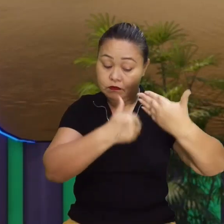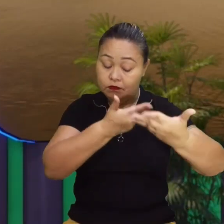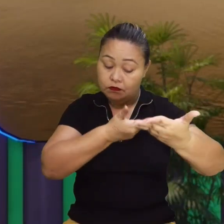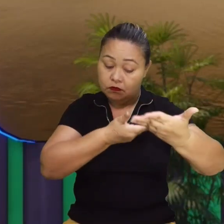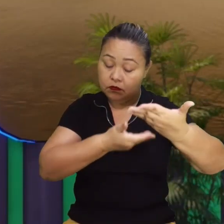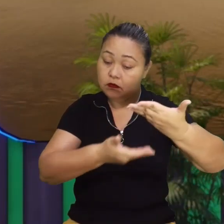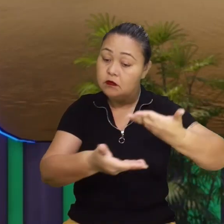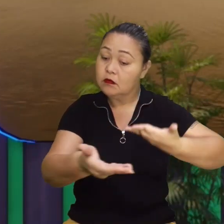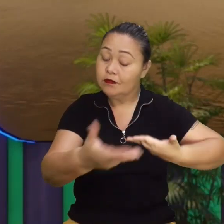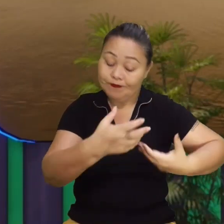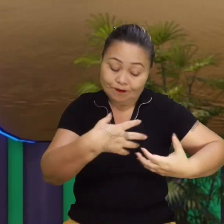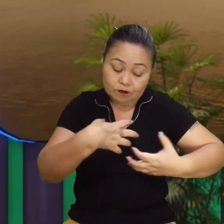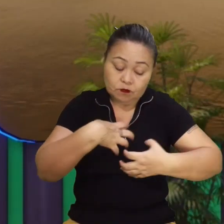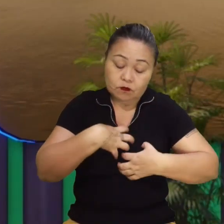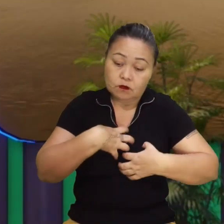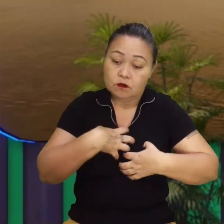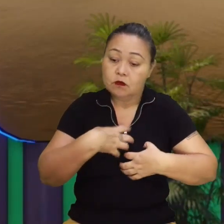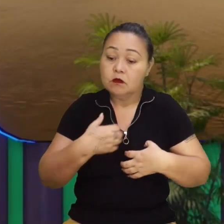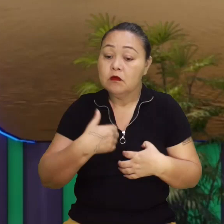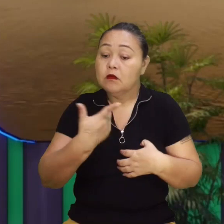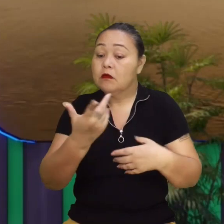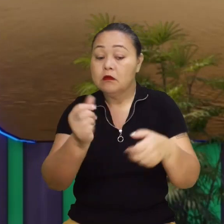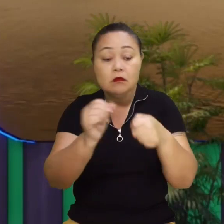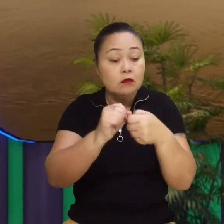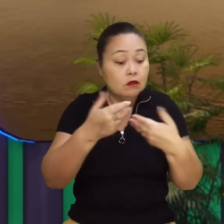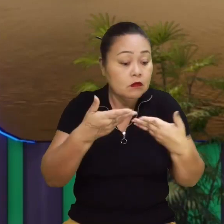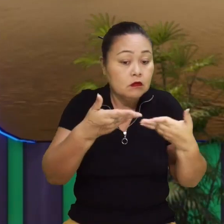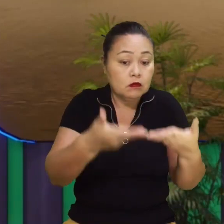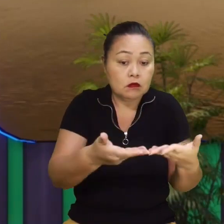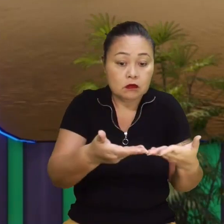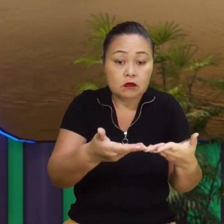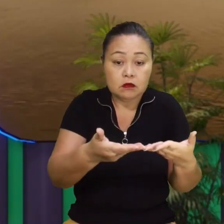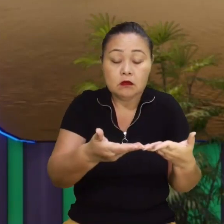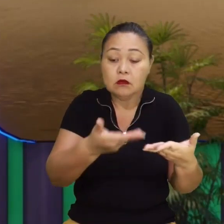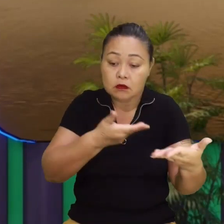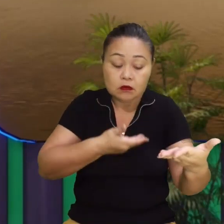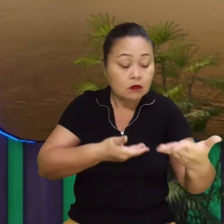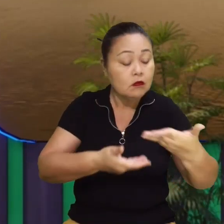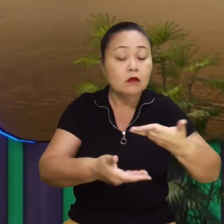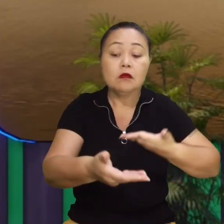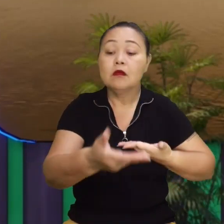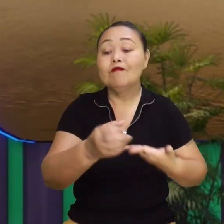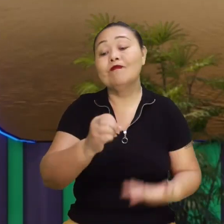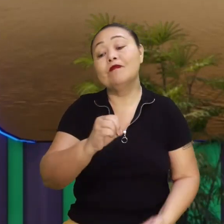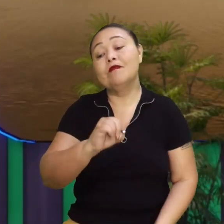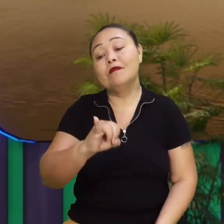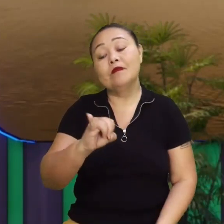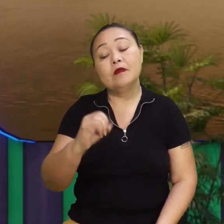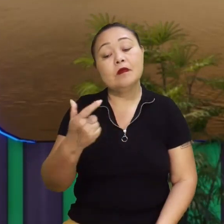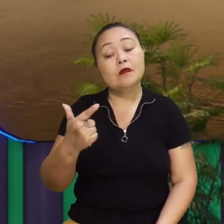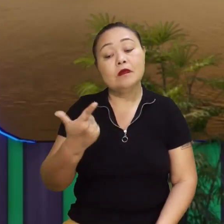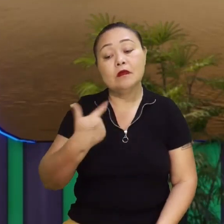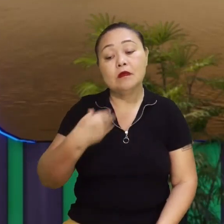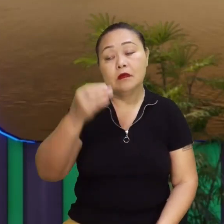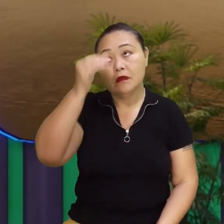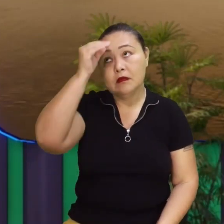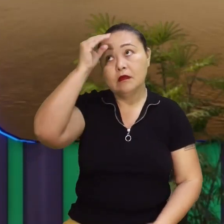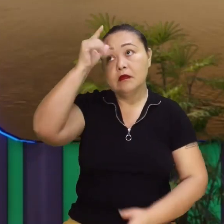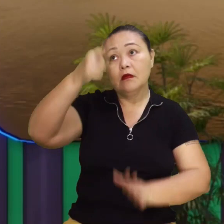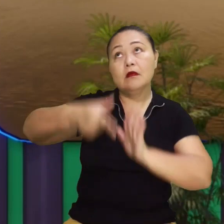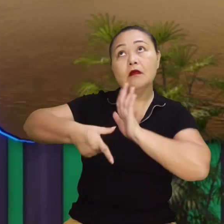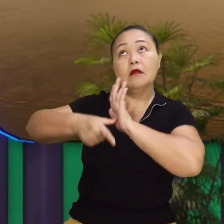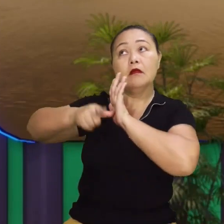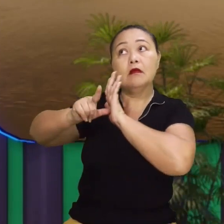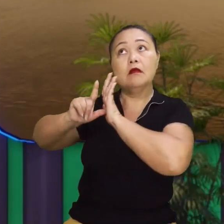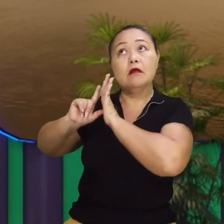um algum tipo de sentimento para uma ação que no caso é solidariedade se você não tiver um conhecimento a priori